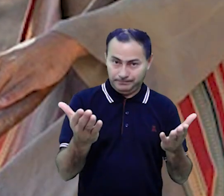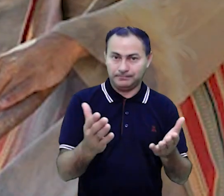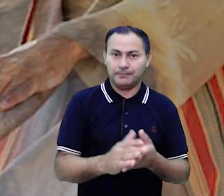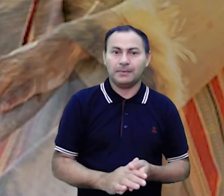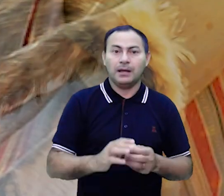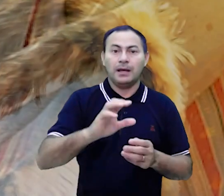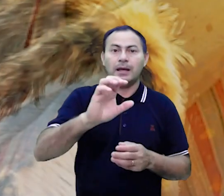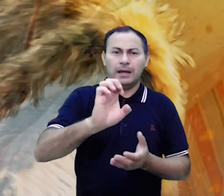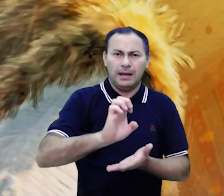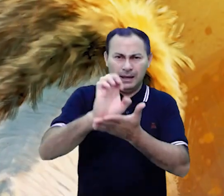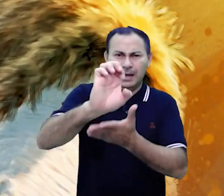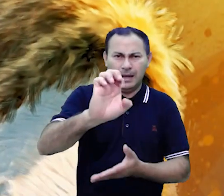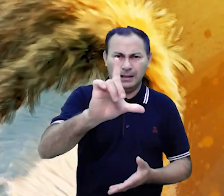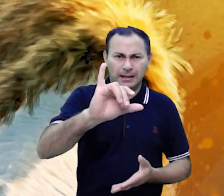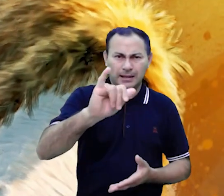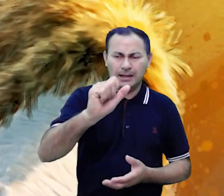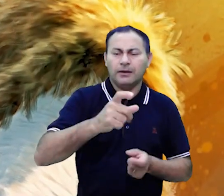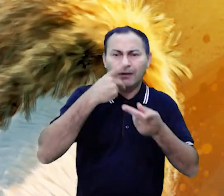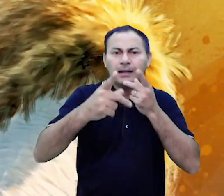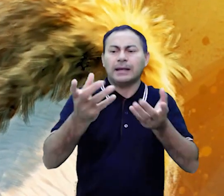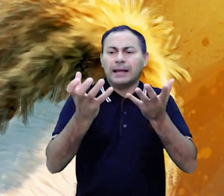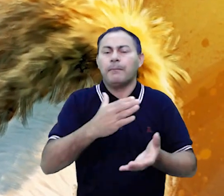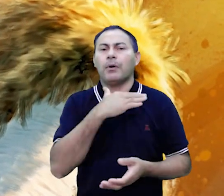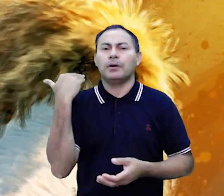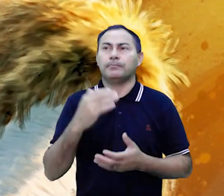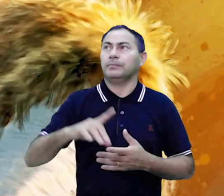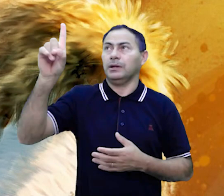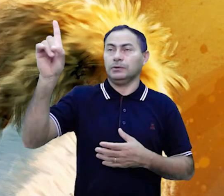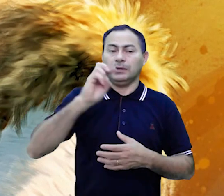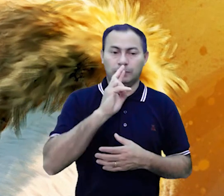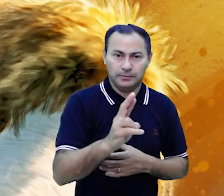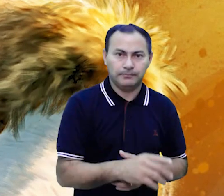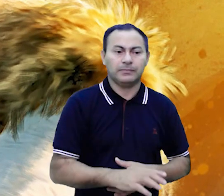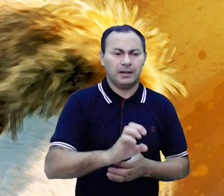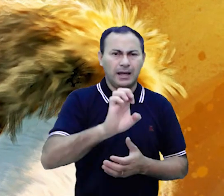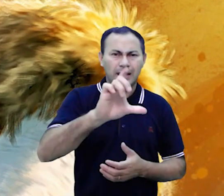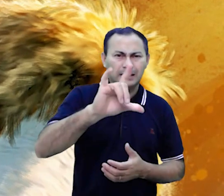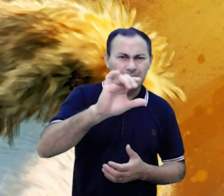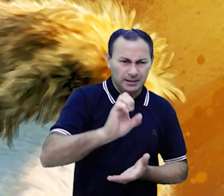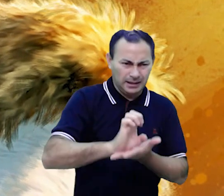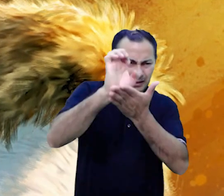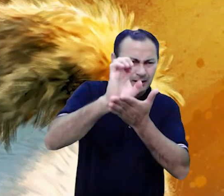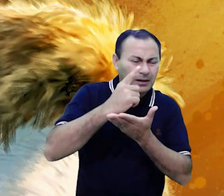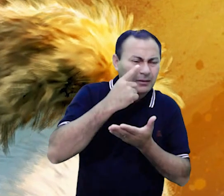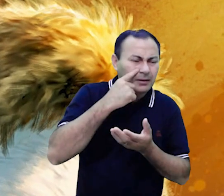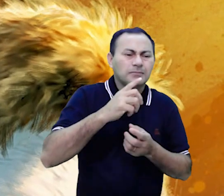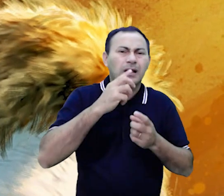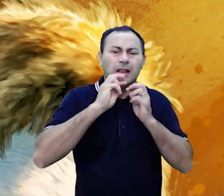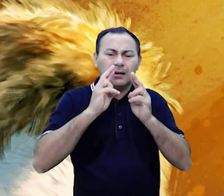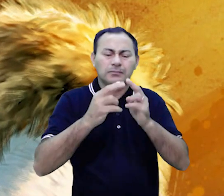Deus. Elias, você lembra? Orou falando que queria morrer. Deus respondeu: Elias, você